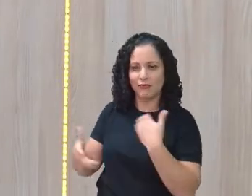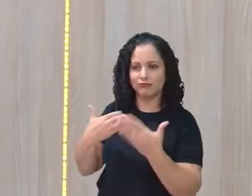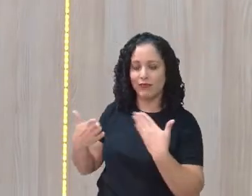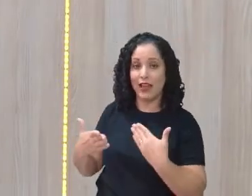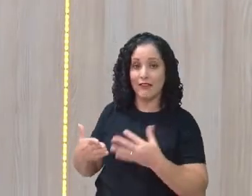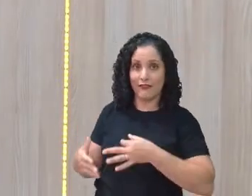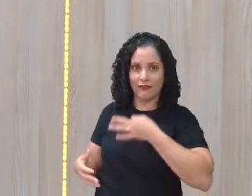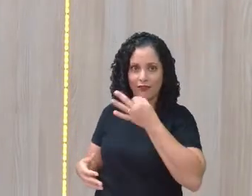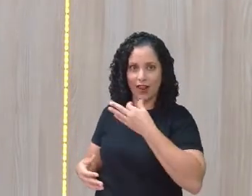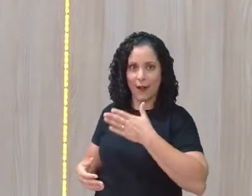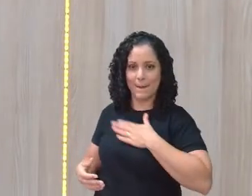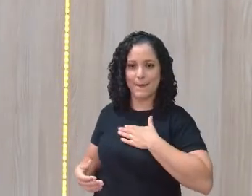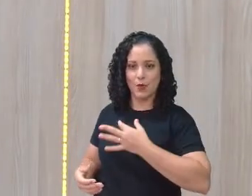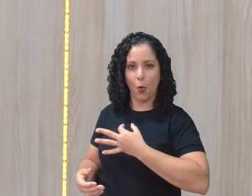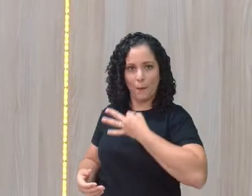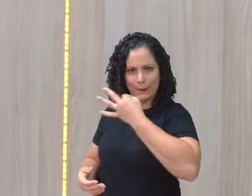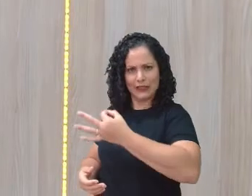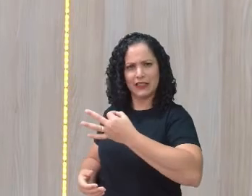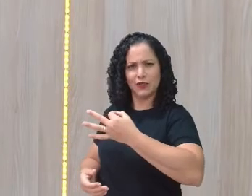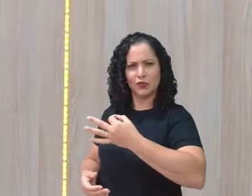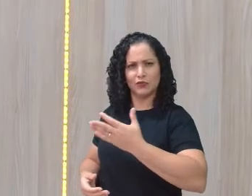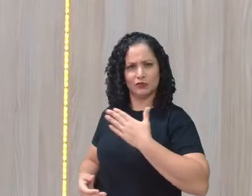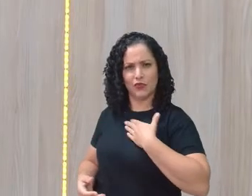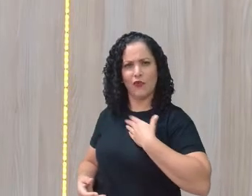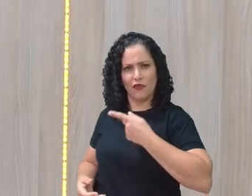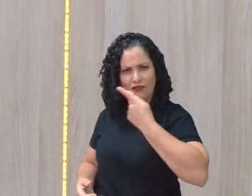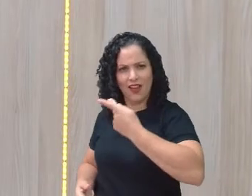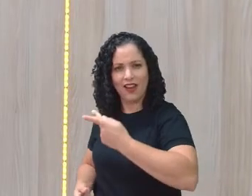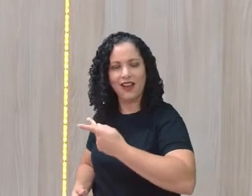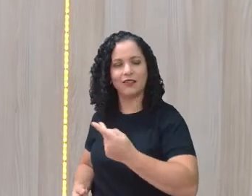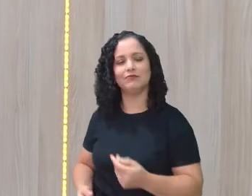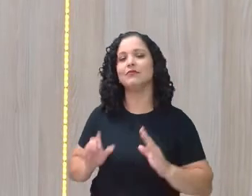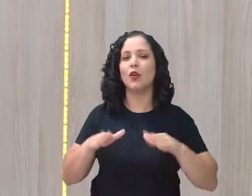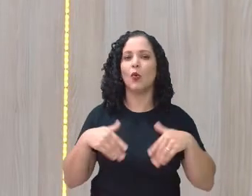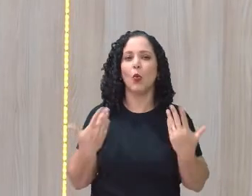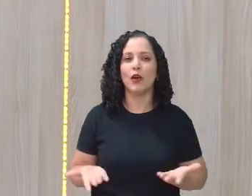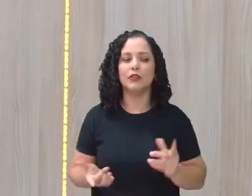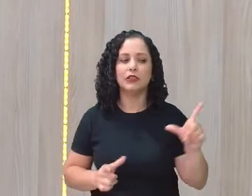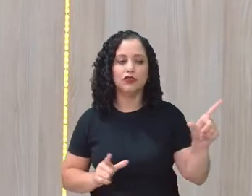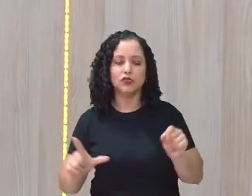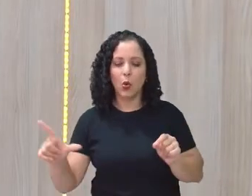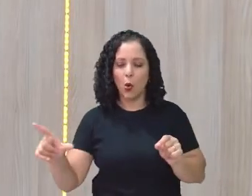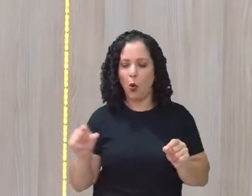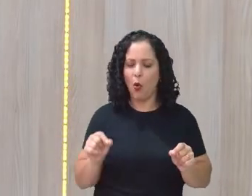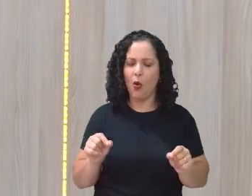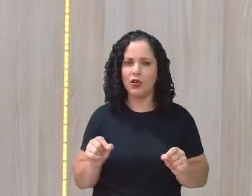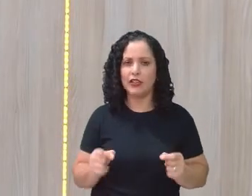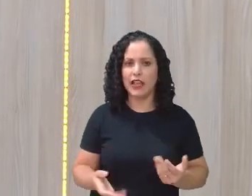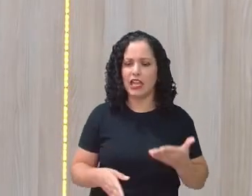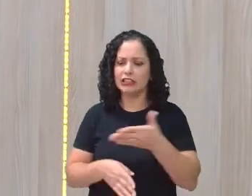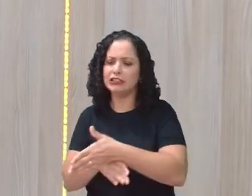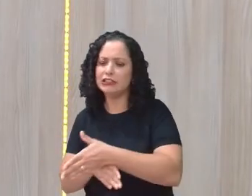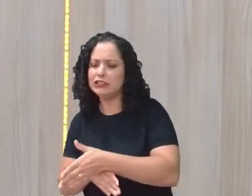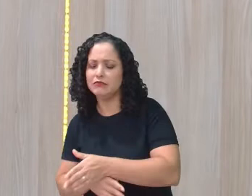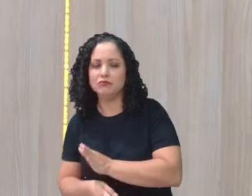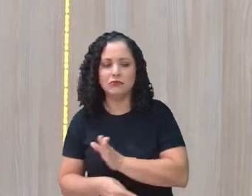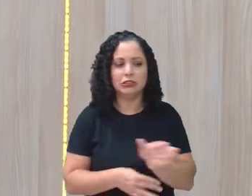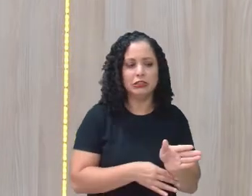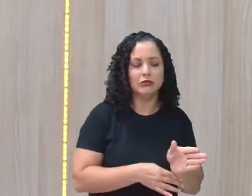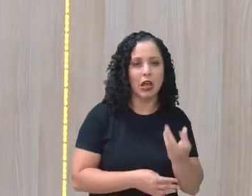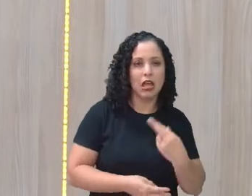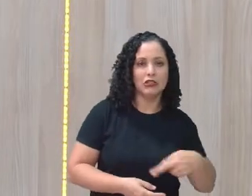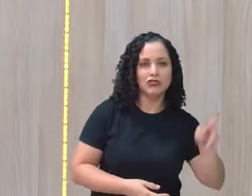minha opinião, né? Ou então quando a gente escolhe, opta assim, frequentar determinada